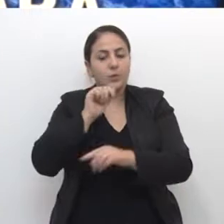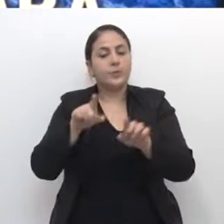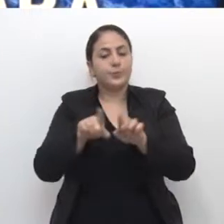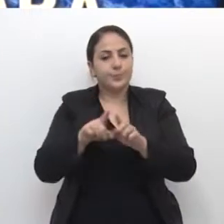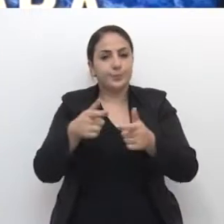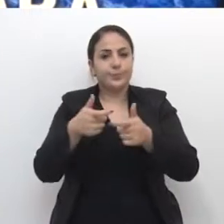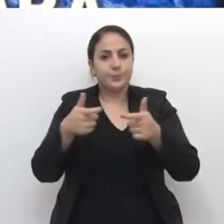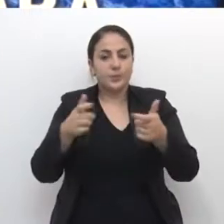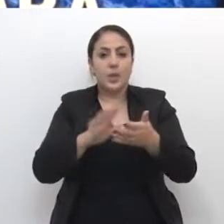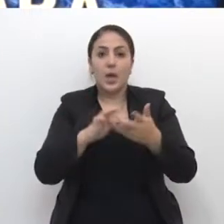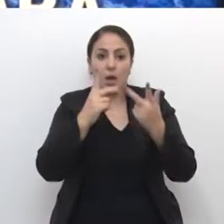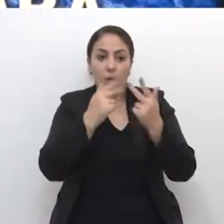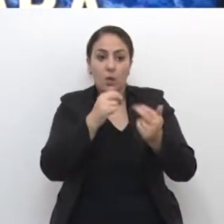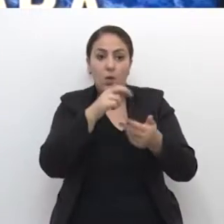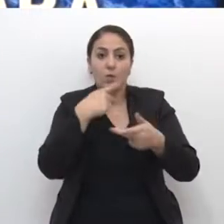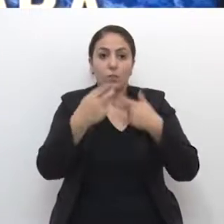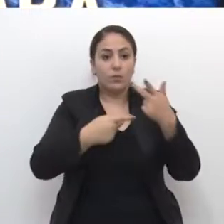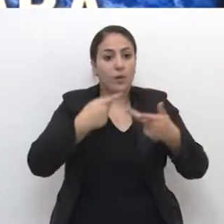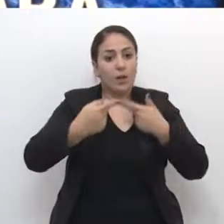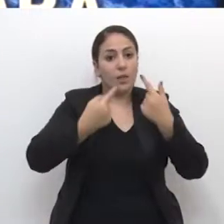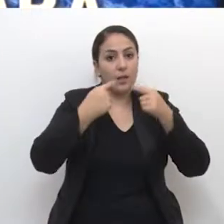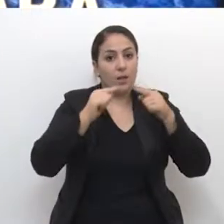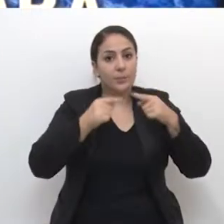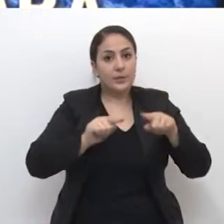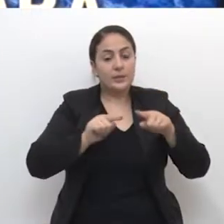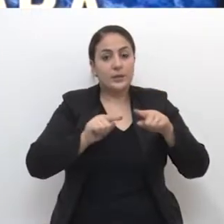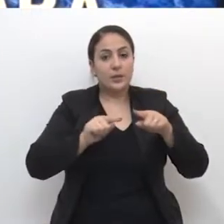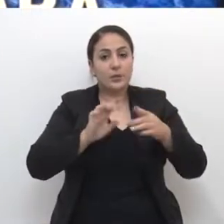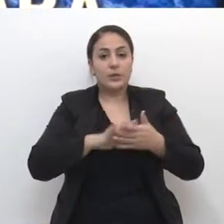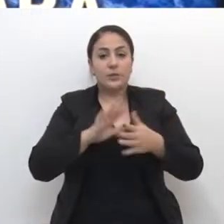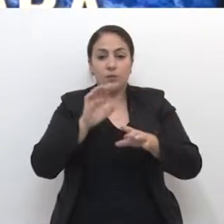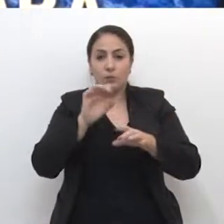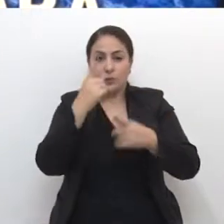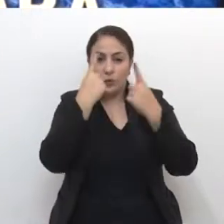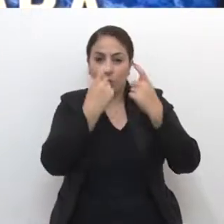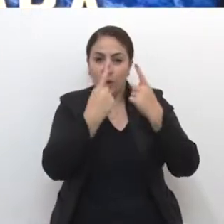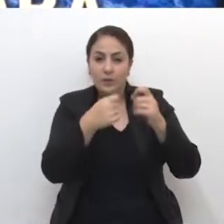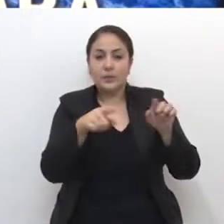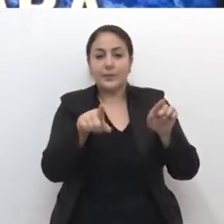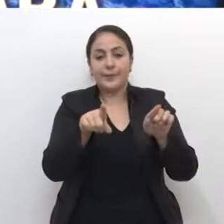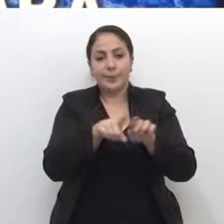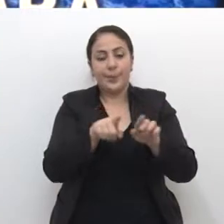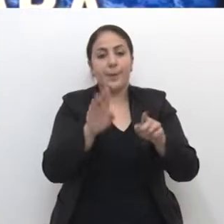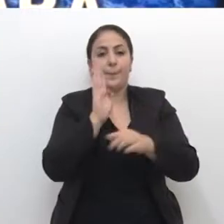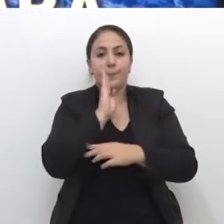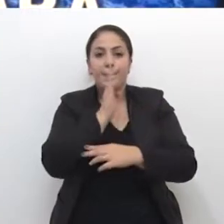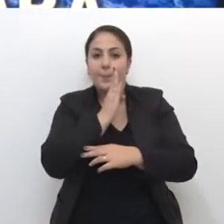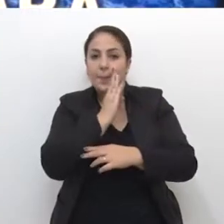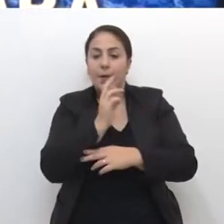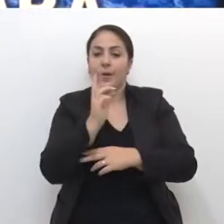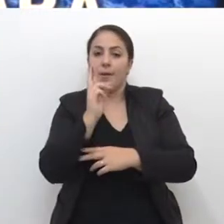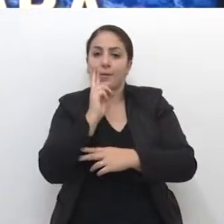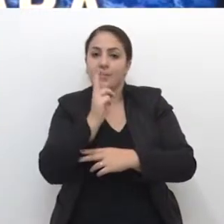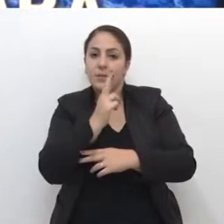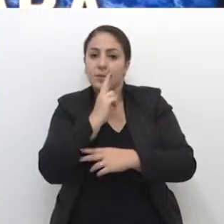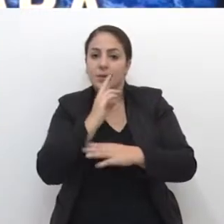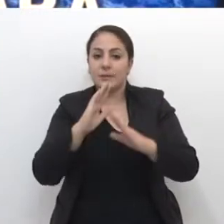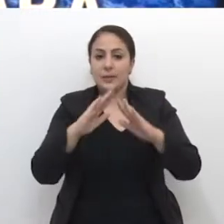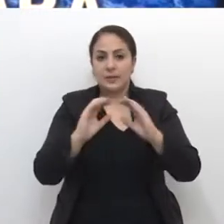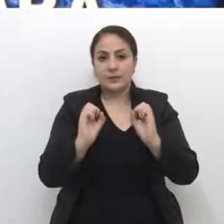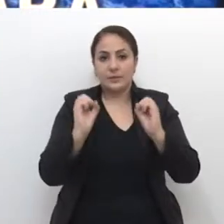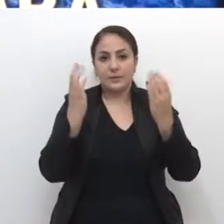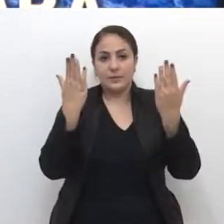estão crescendo, assim como os relatos e denúncias de abusos e agressões, inclusive em bares, restaurantes e